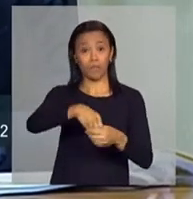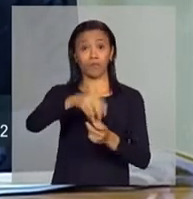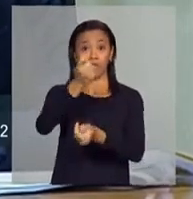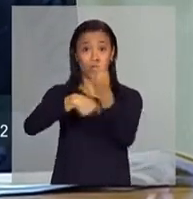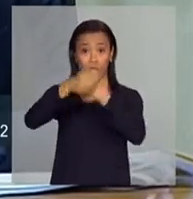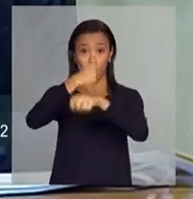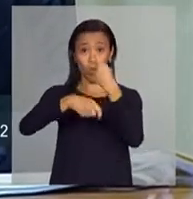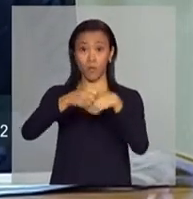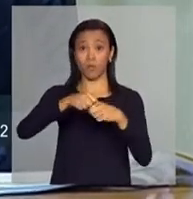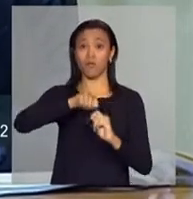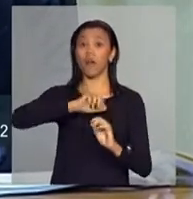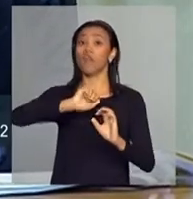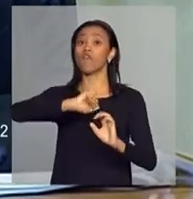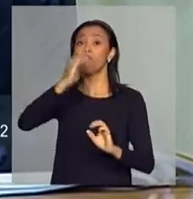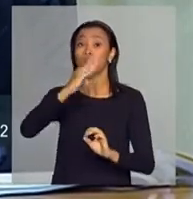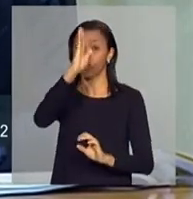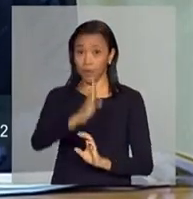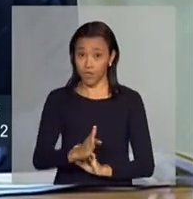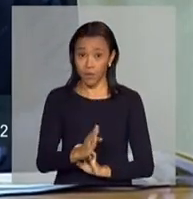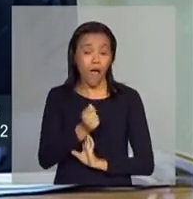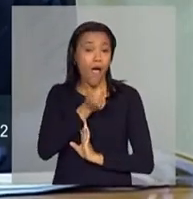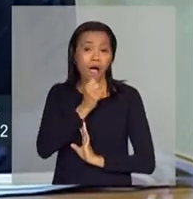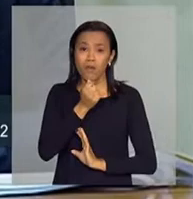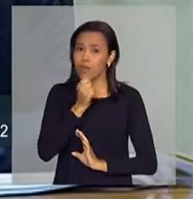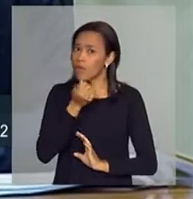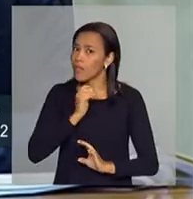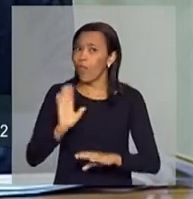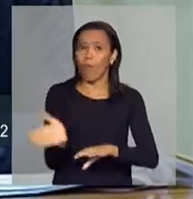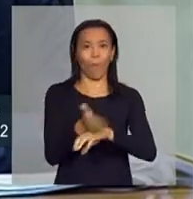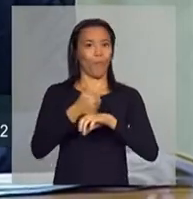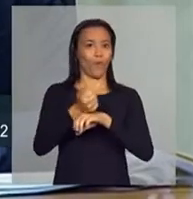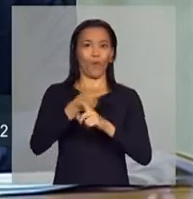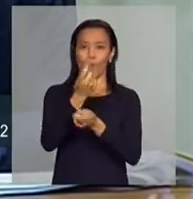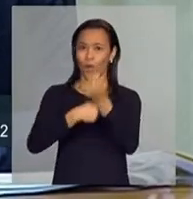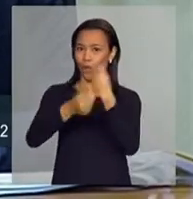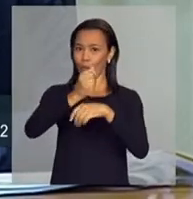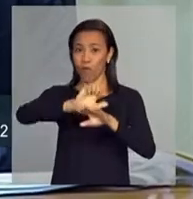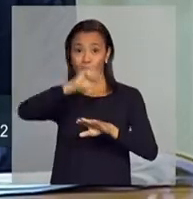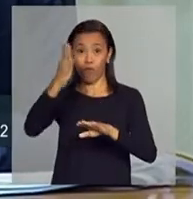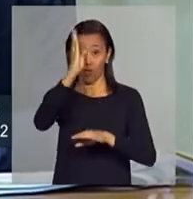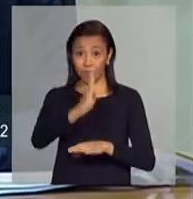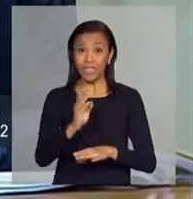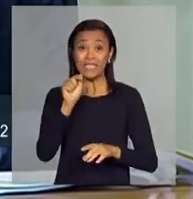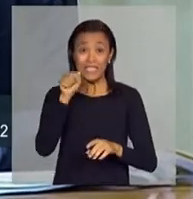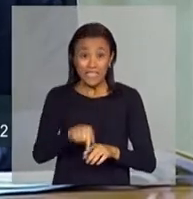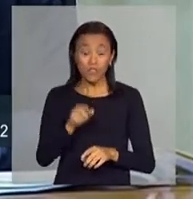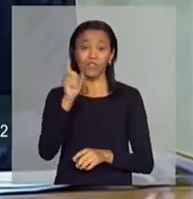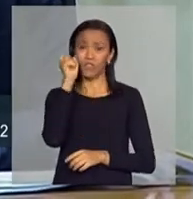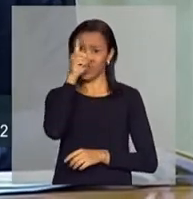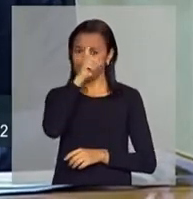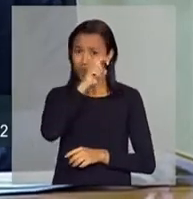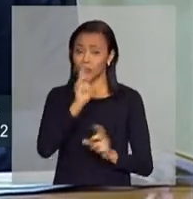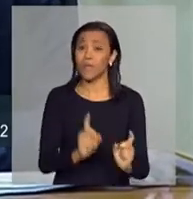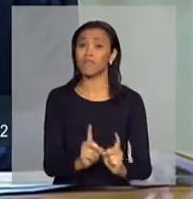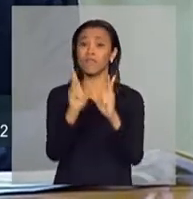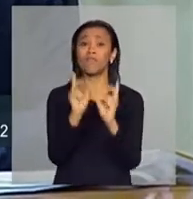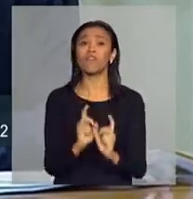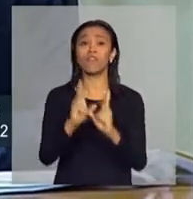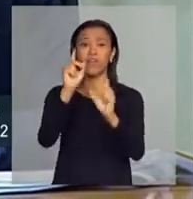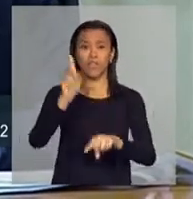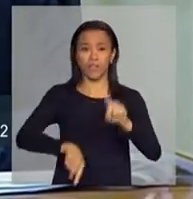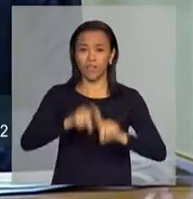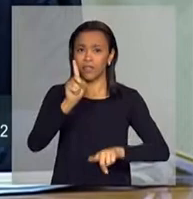ainda não melhorou e isto dificulta as exportações brasileiras principalmente